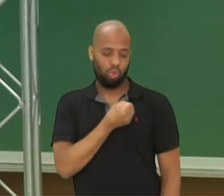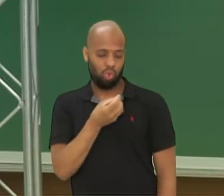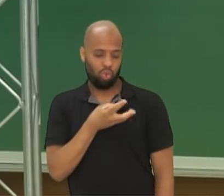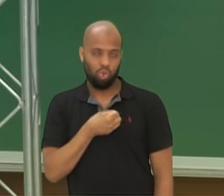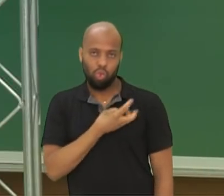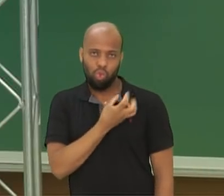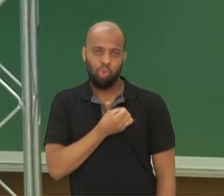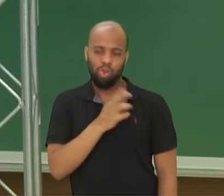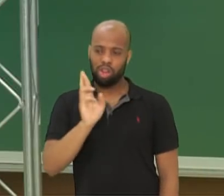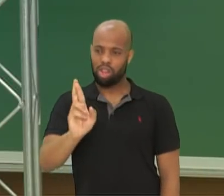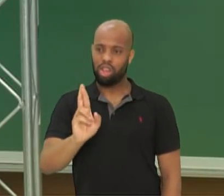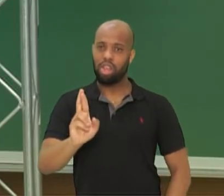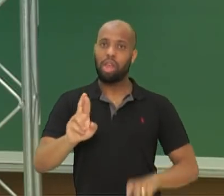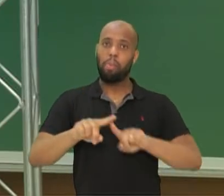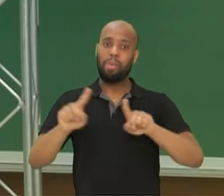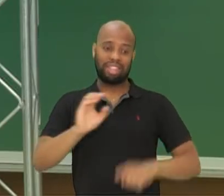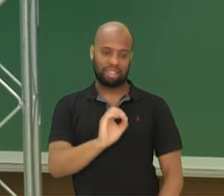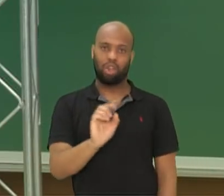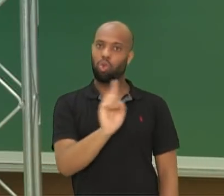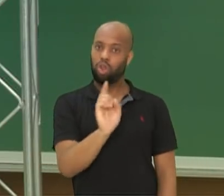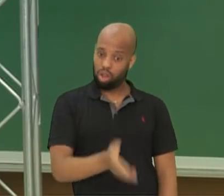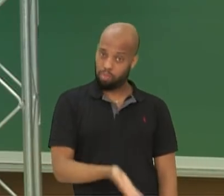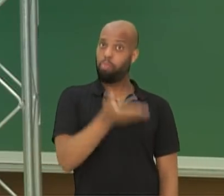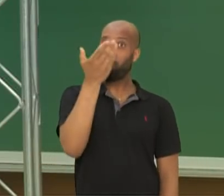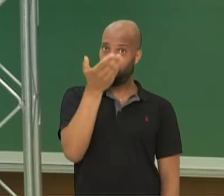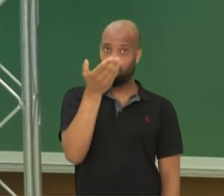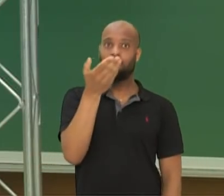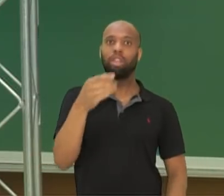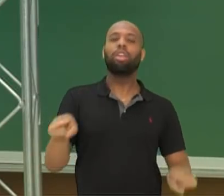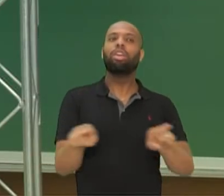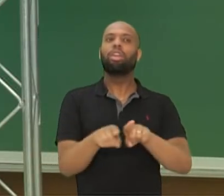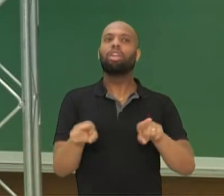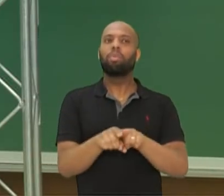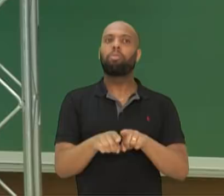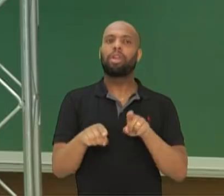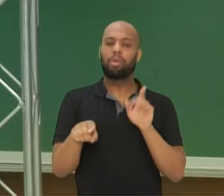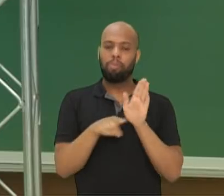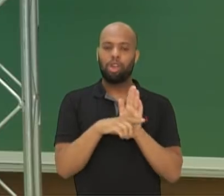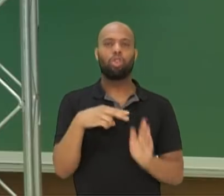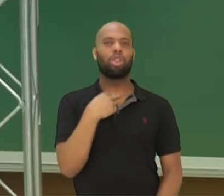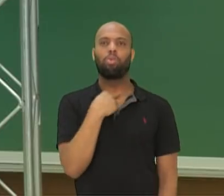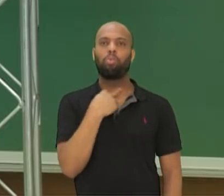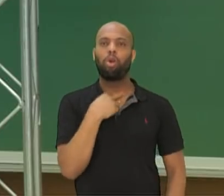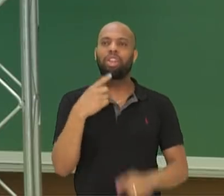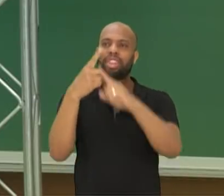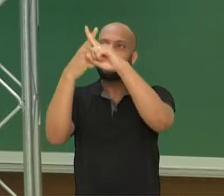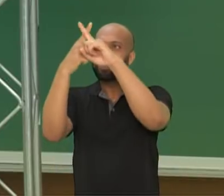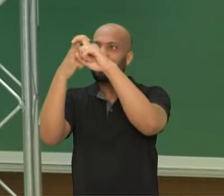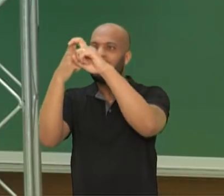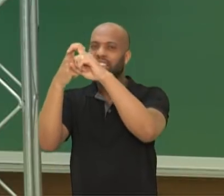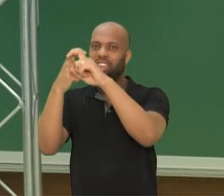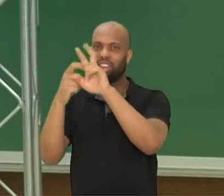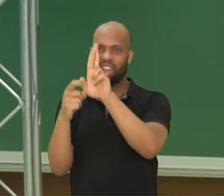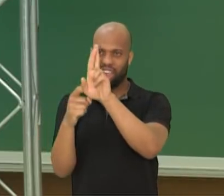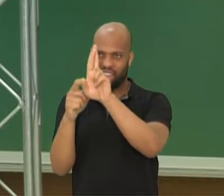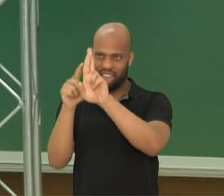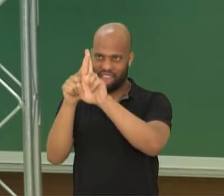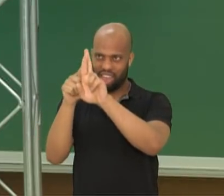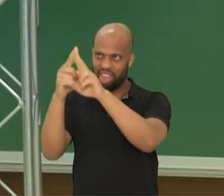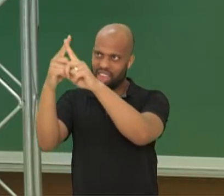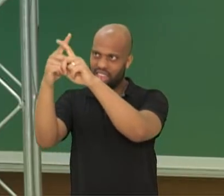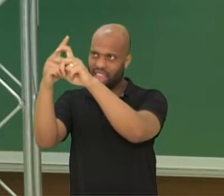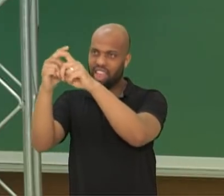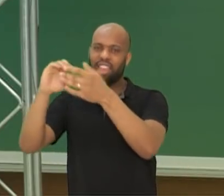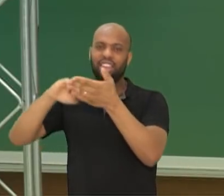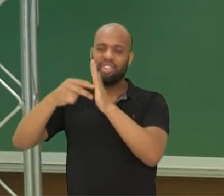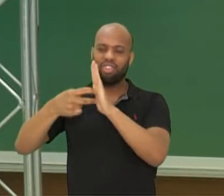reais maiores que zero, por isso que está aqui, né? O asterisco elimina o zero do